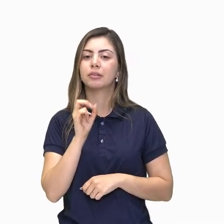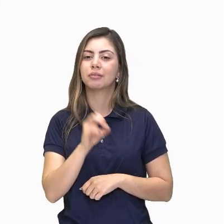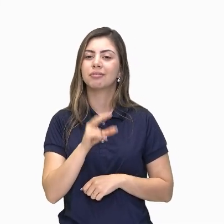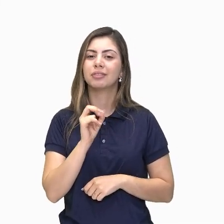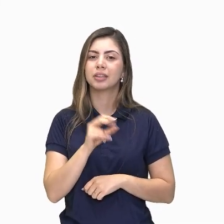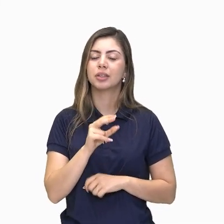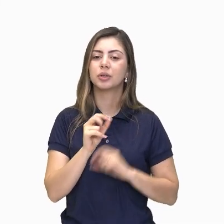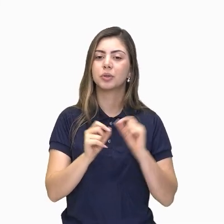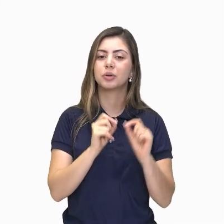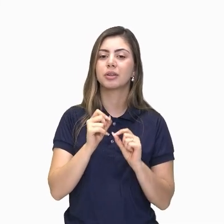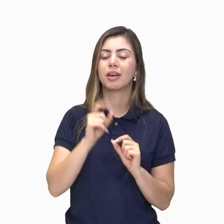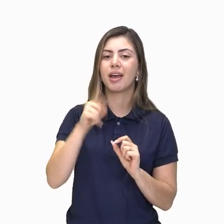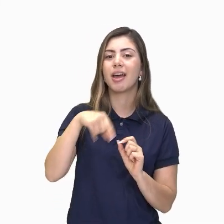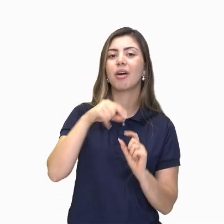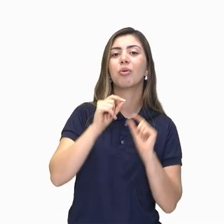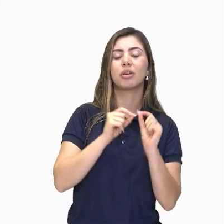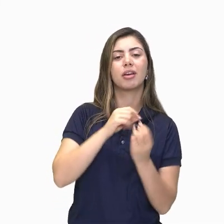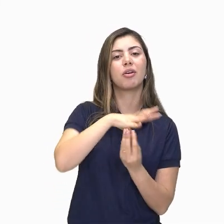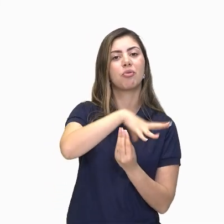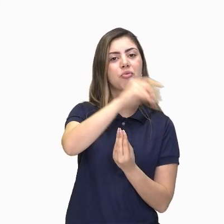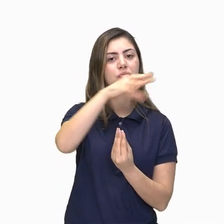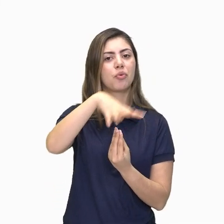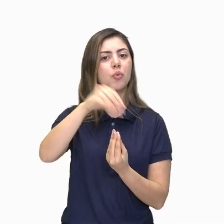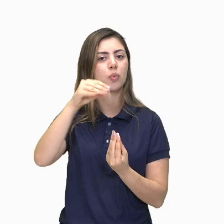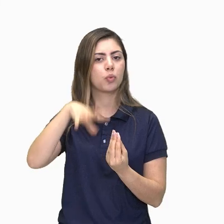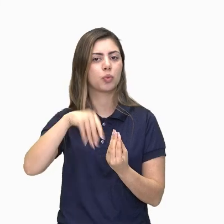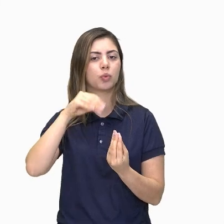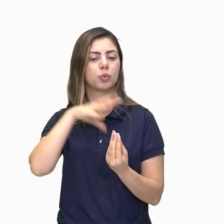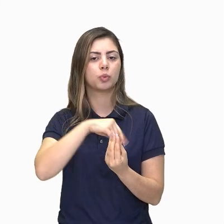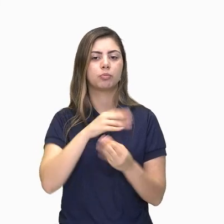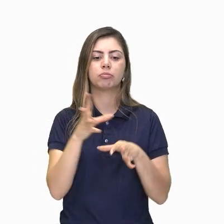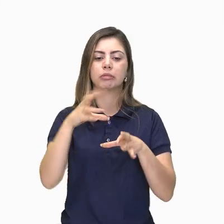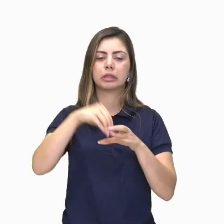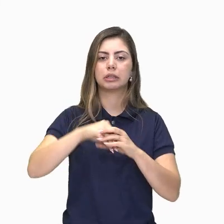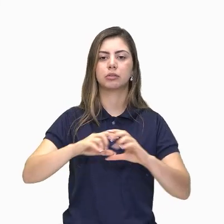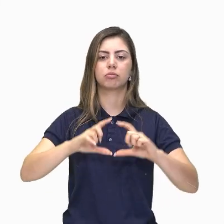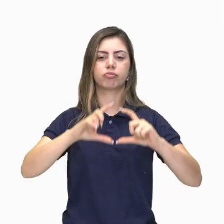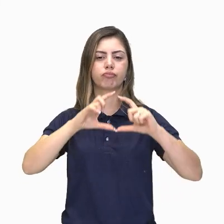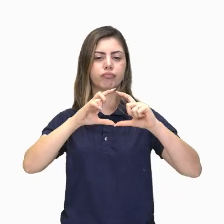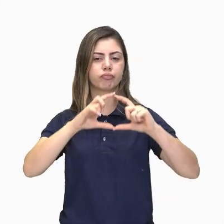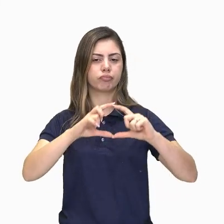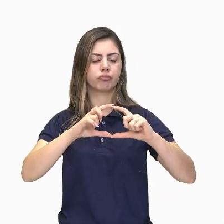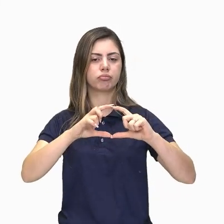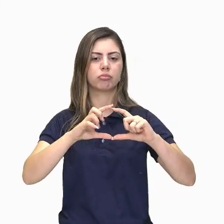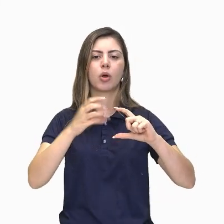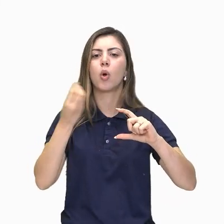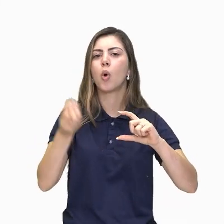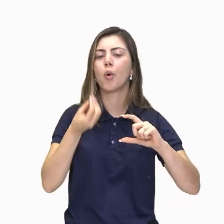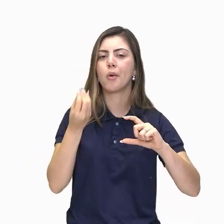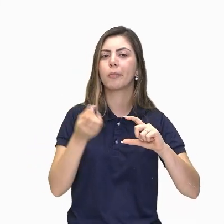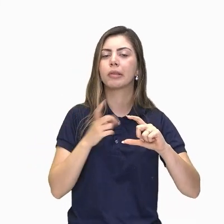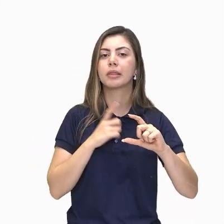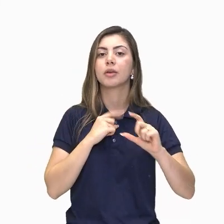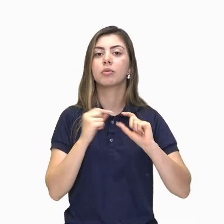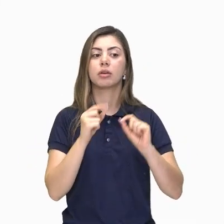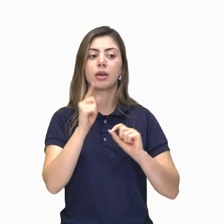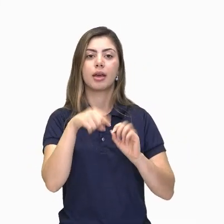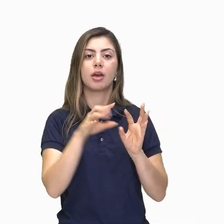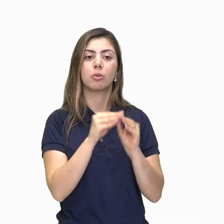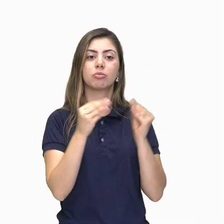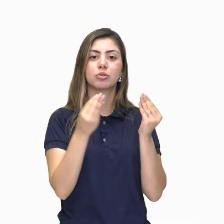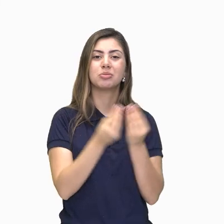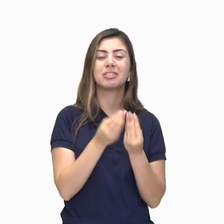um fungo, na verdade ele é um fungo, né? Então o penicílio ele vai produzir uma substância tóxica,